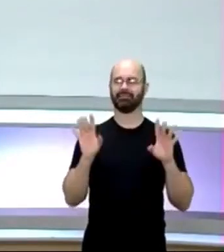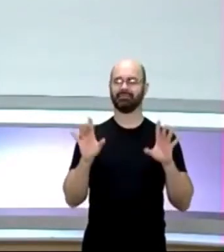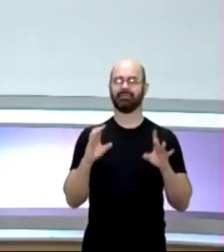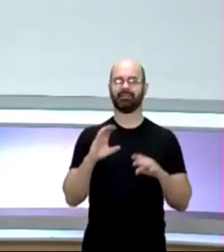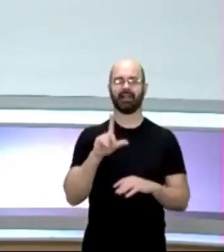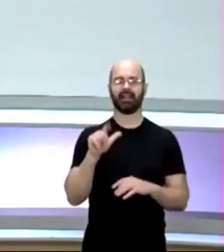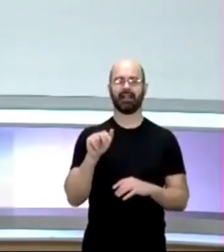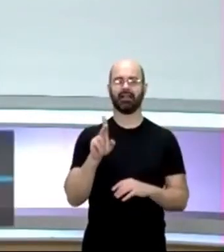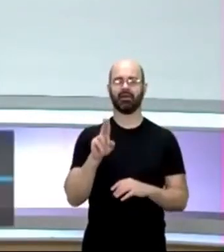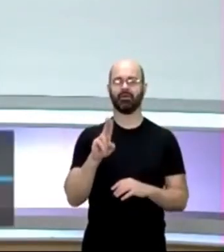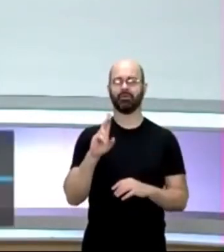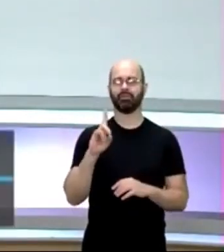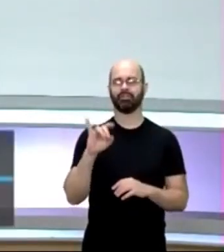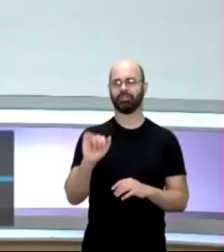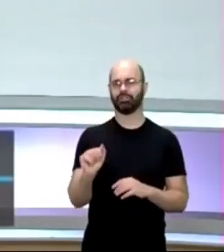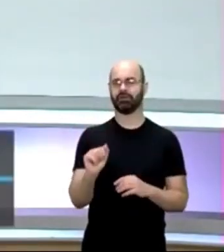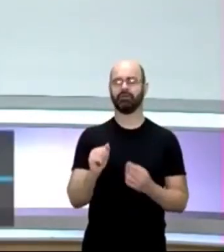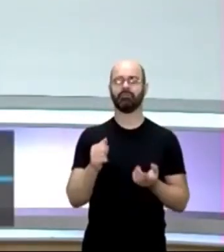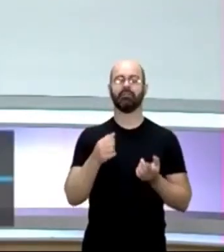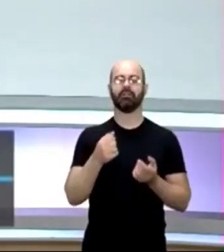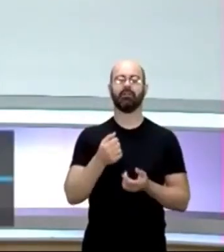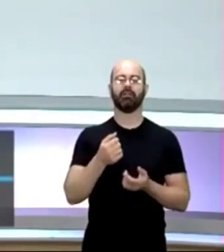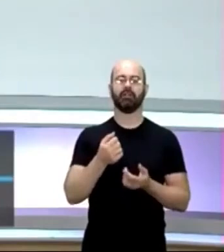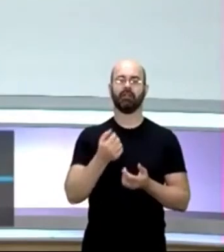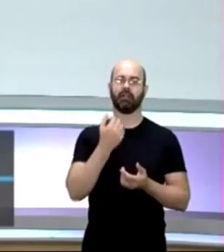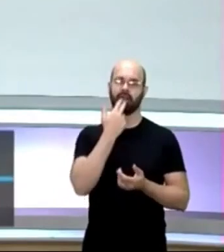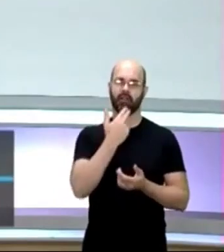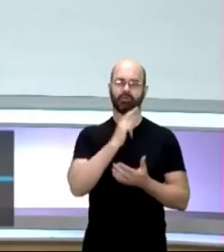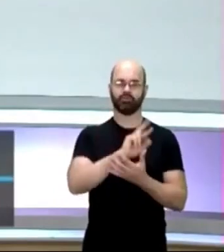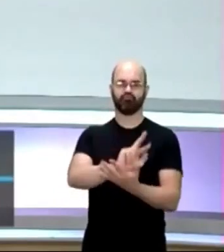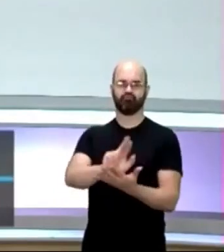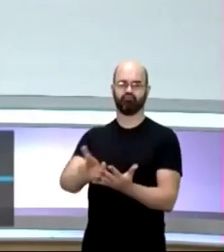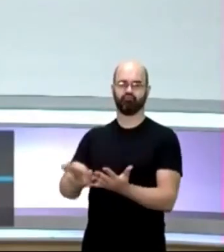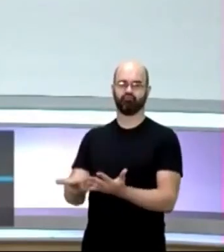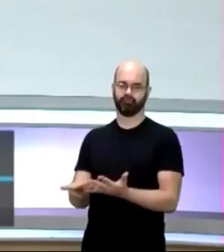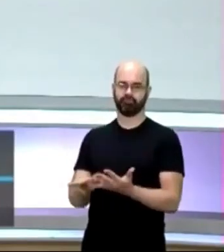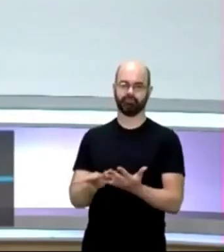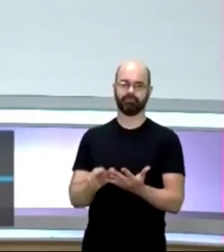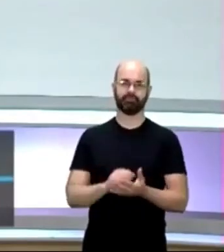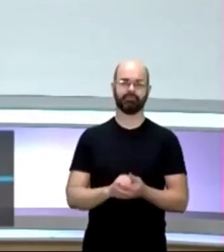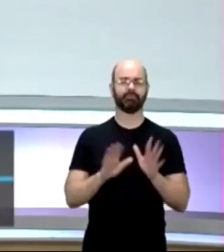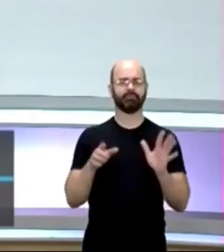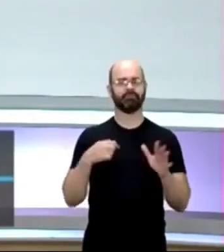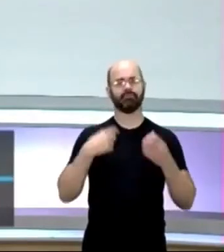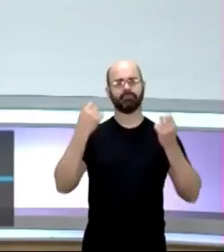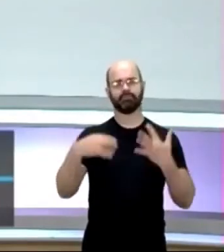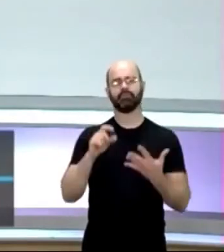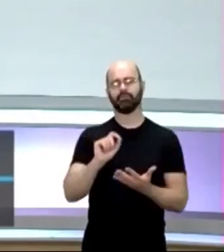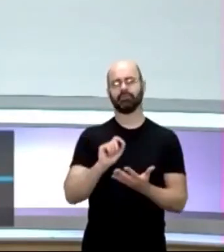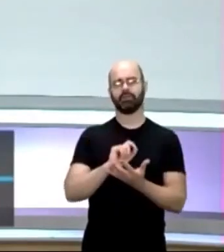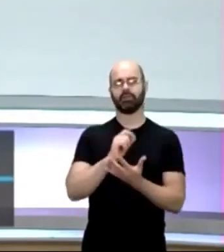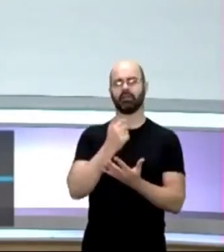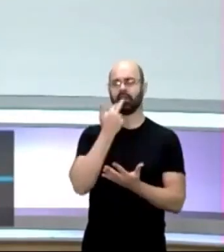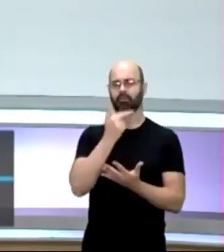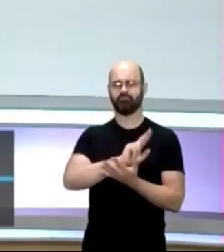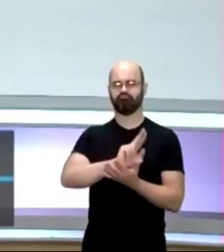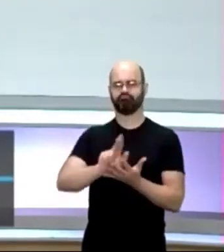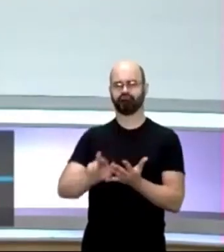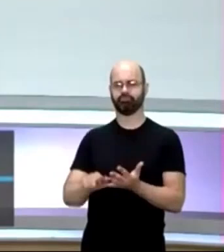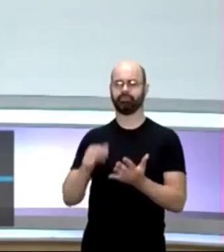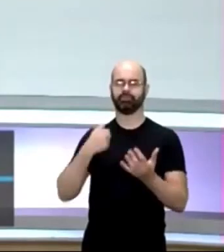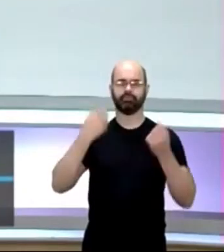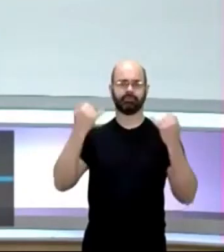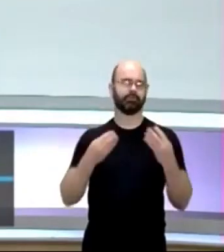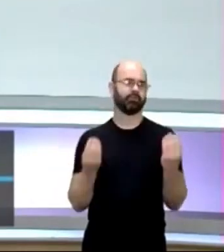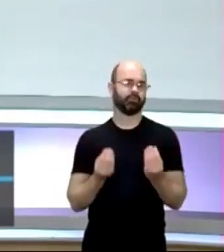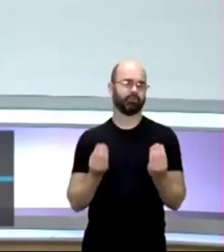Cláudia falando sobre variações linguísticas. E assim, gente, o que eu tenho para falar sobre isso, variações linguísticas? A professora Cláudia vai falar bastante, vai